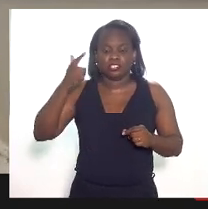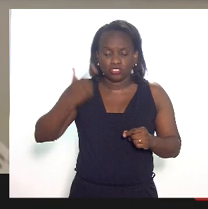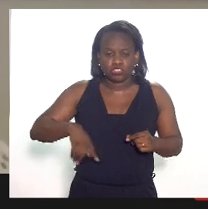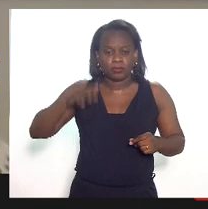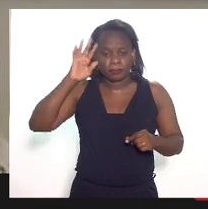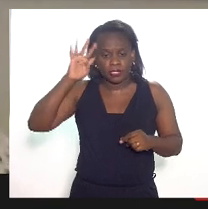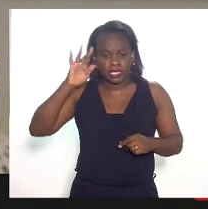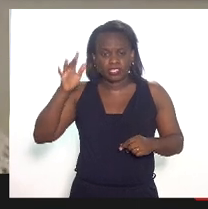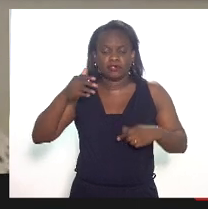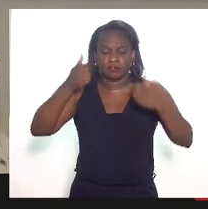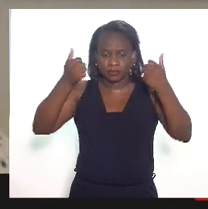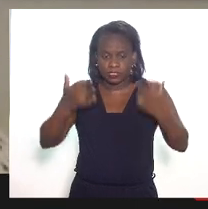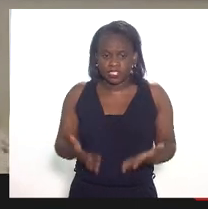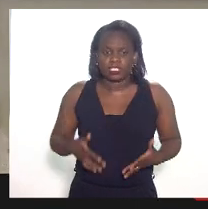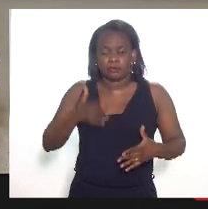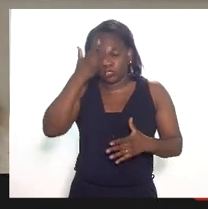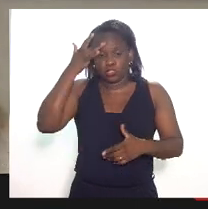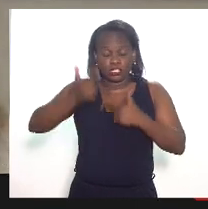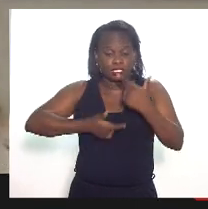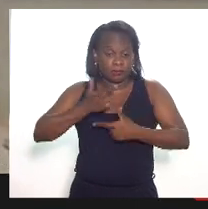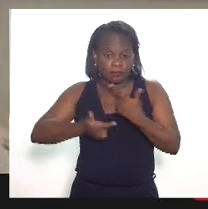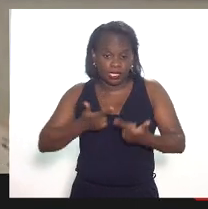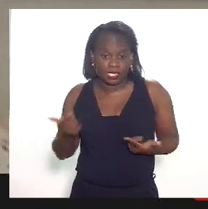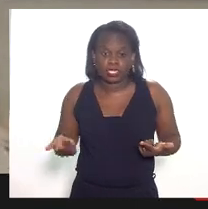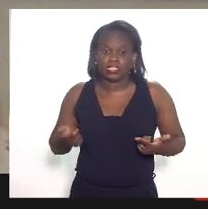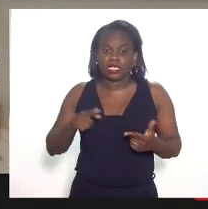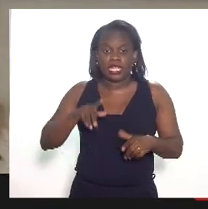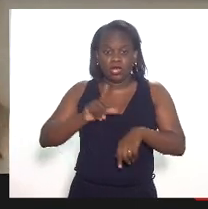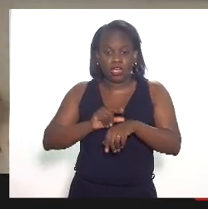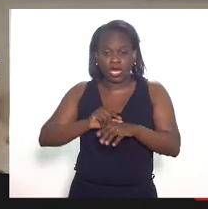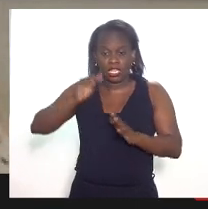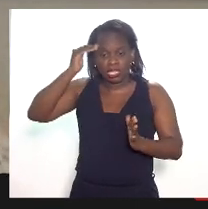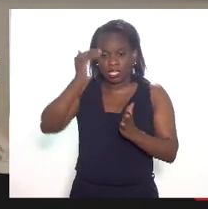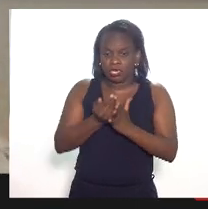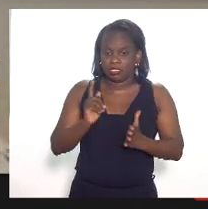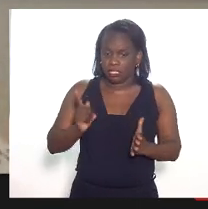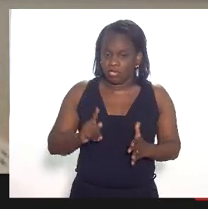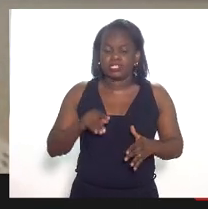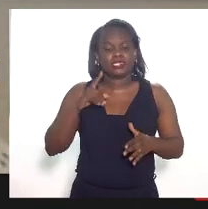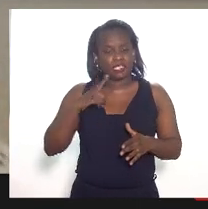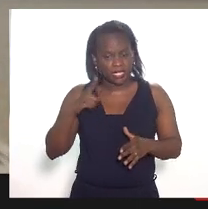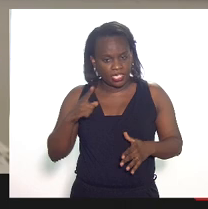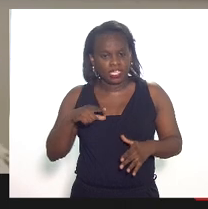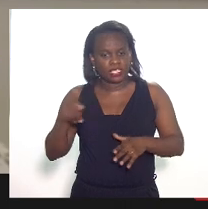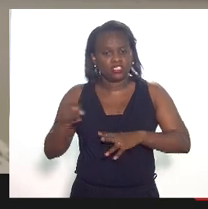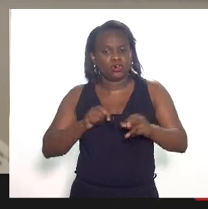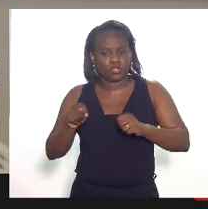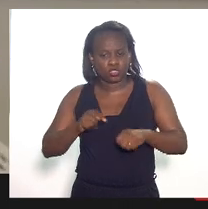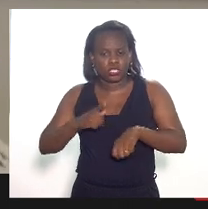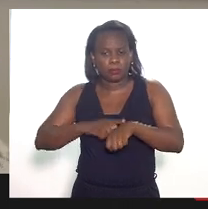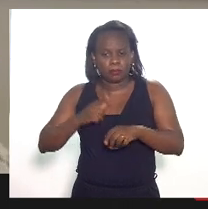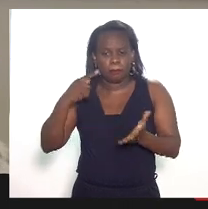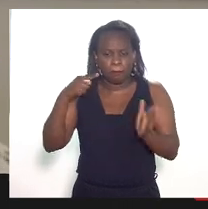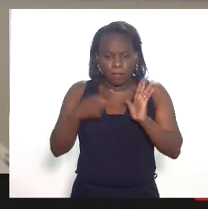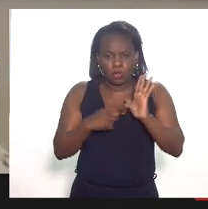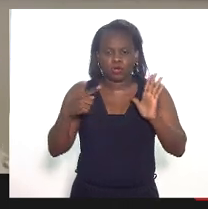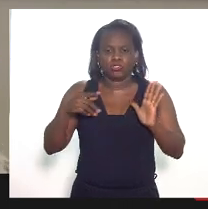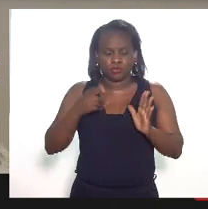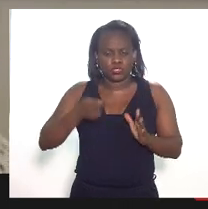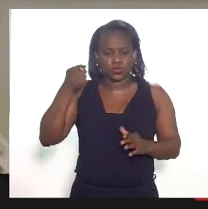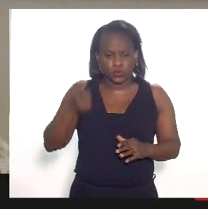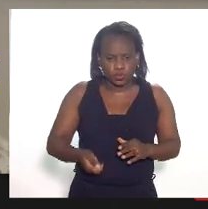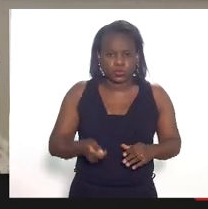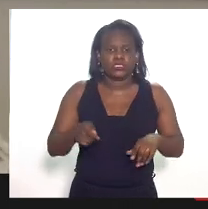reconsidere essa fala de que os trabalhadores, né, não cumprem a sua carga horária. Nós temos aí um controle de ponto biométrico muito